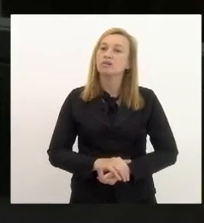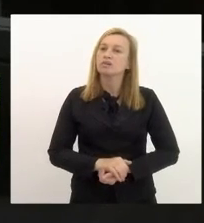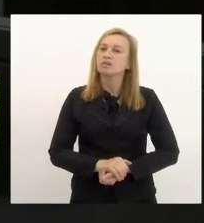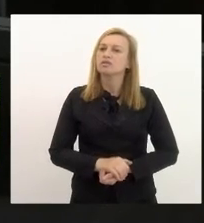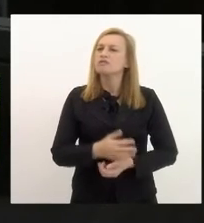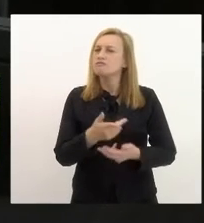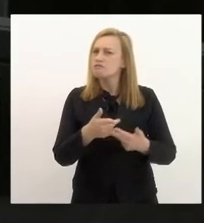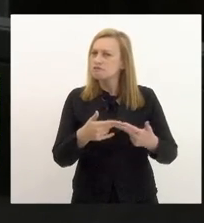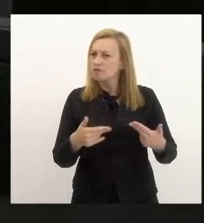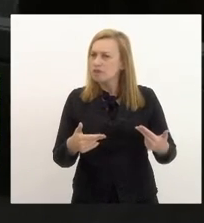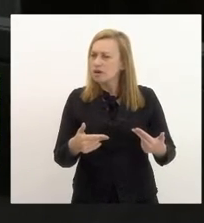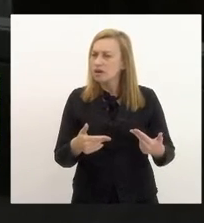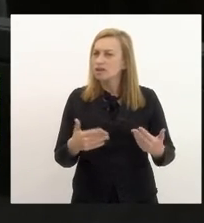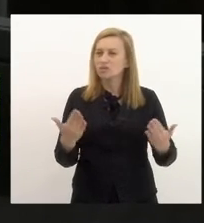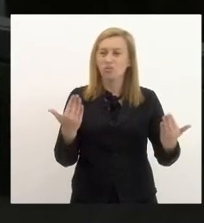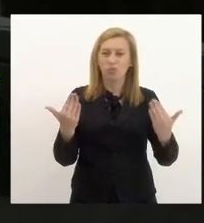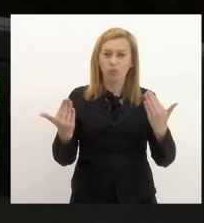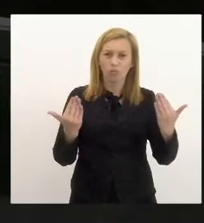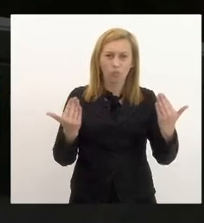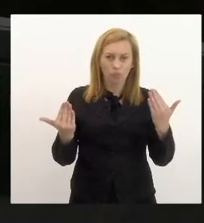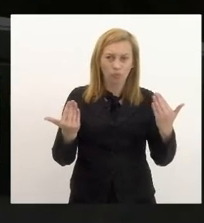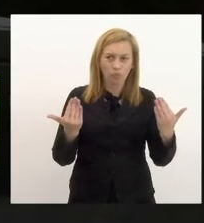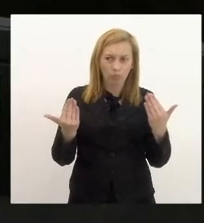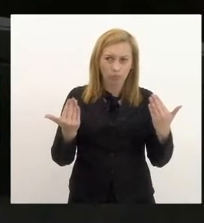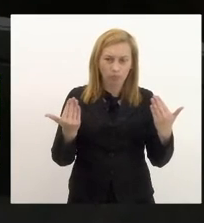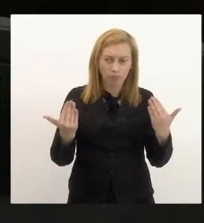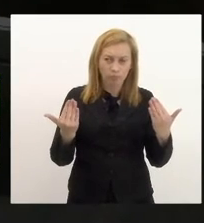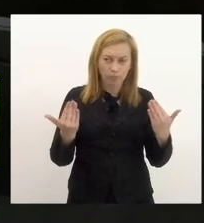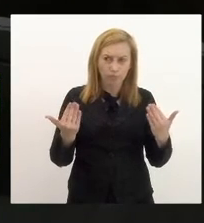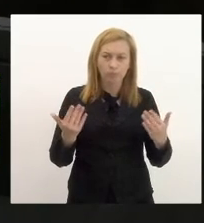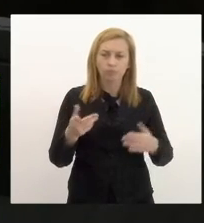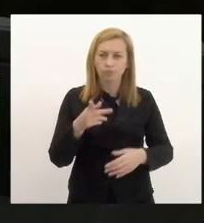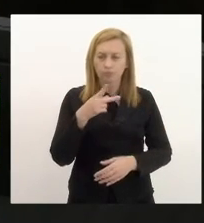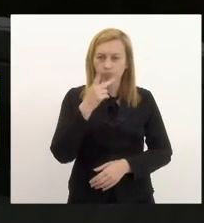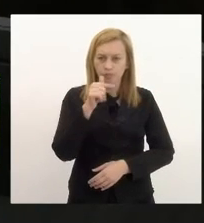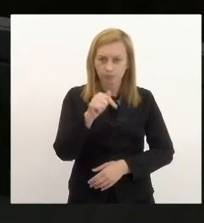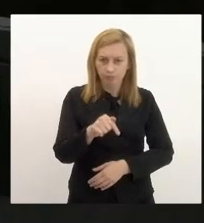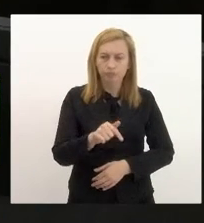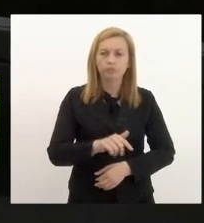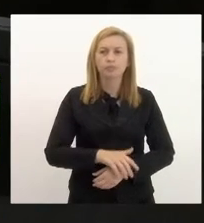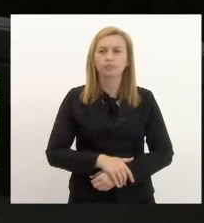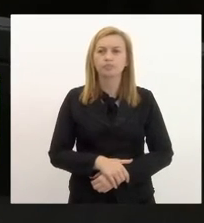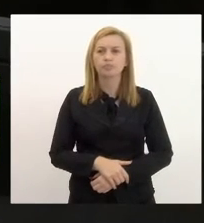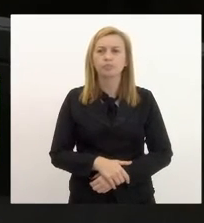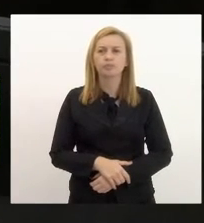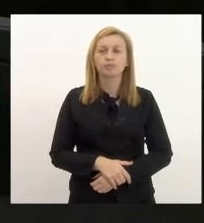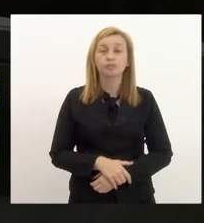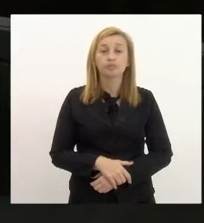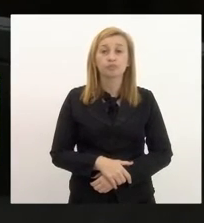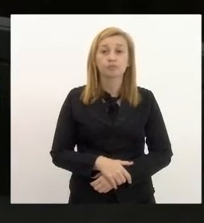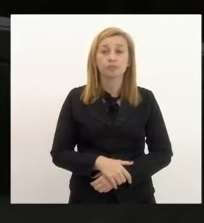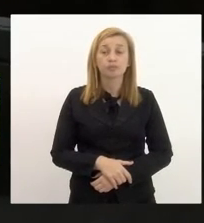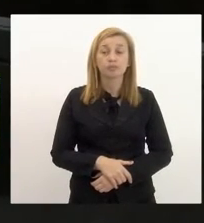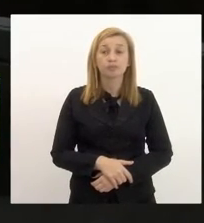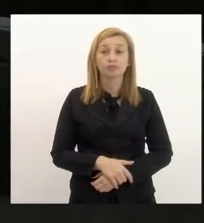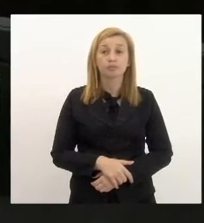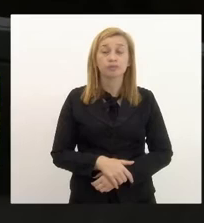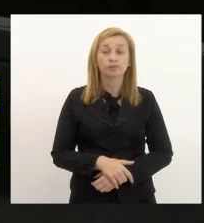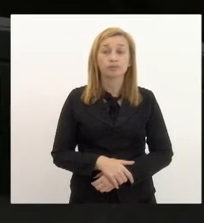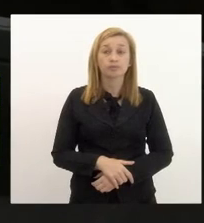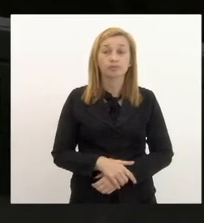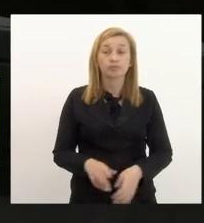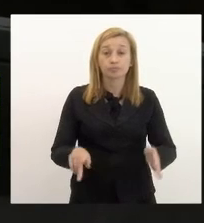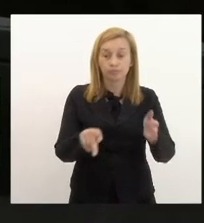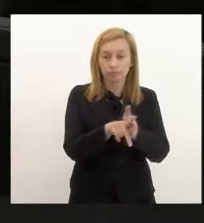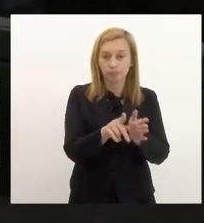muitos das mudas das comparações que foram solicitados aqui elas fazem parte do